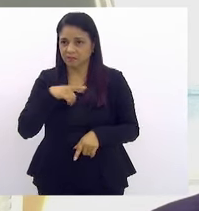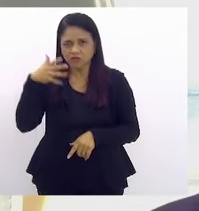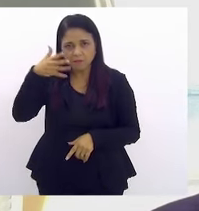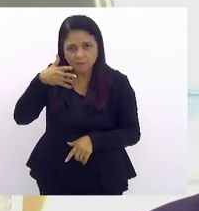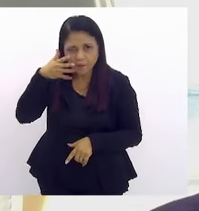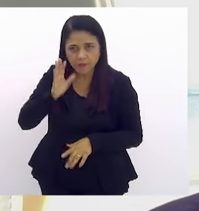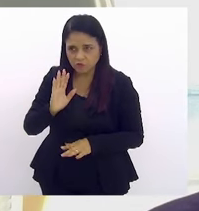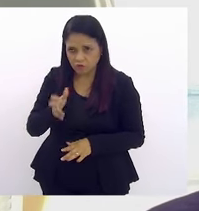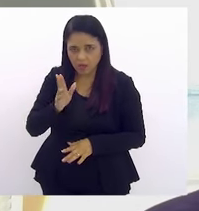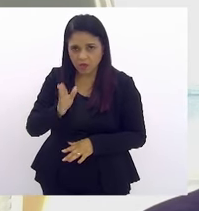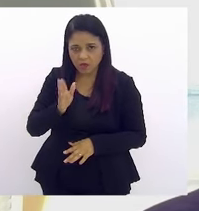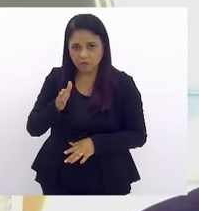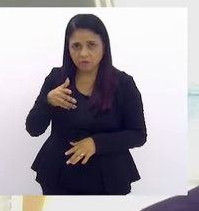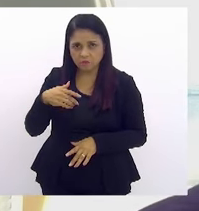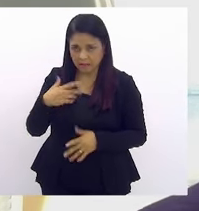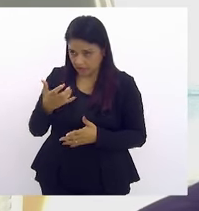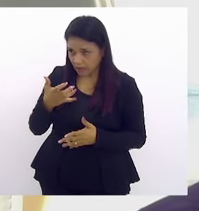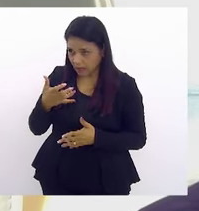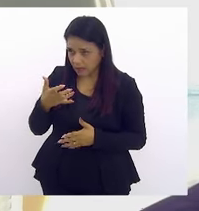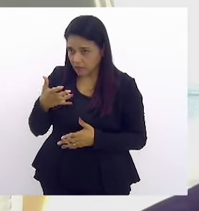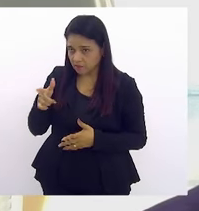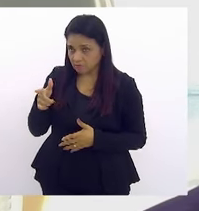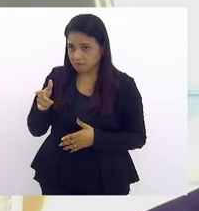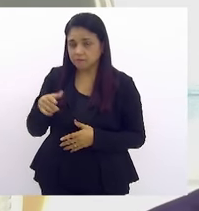inclusive? Quer fazer?